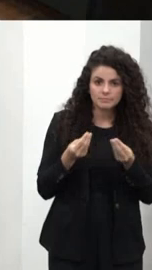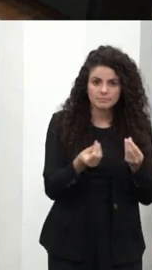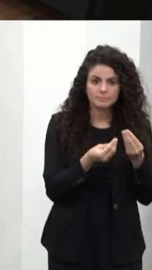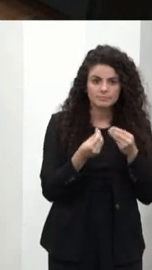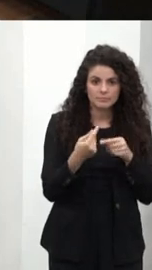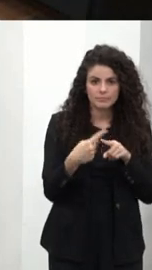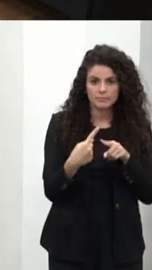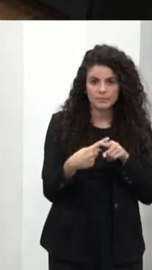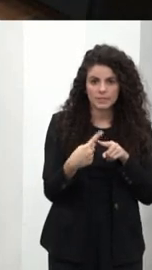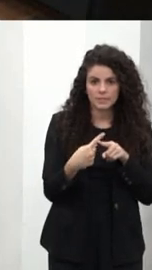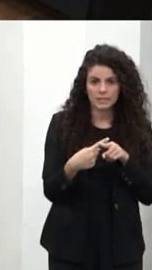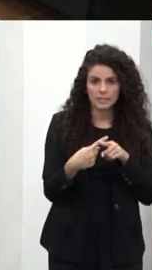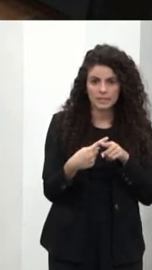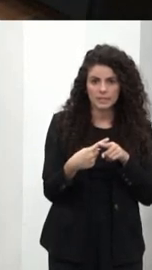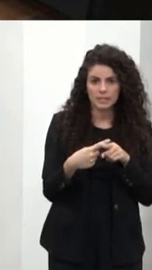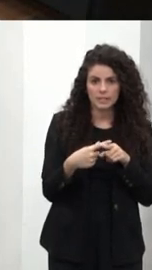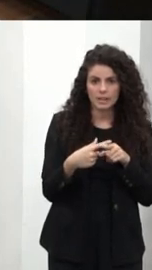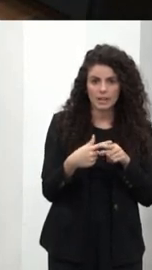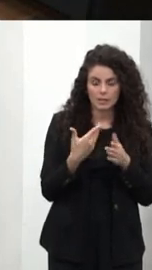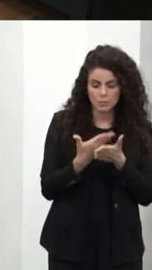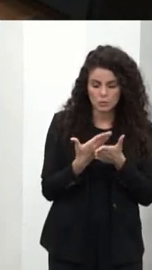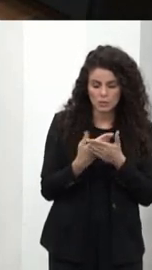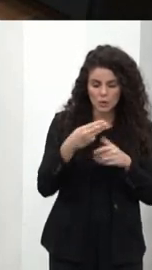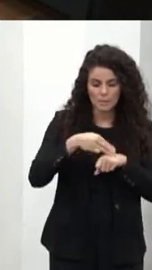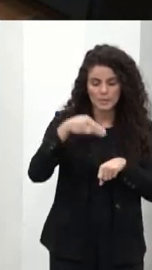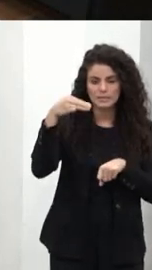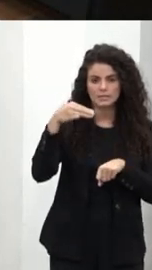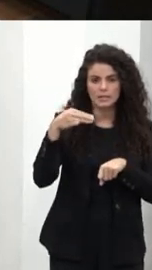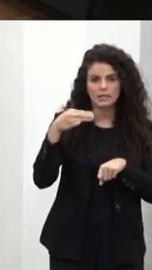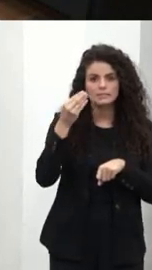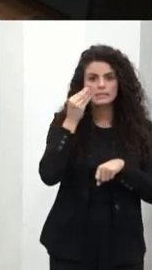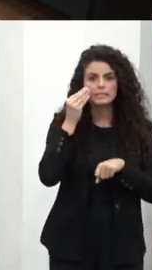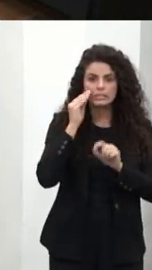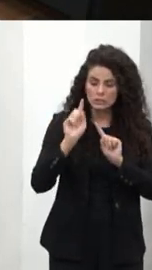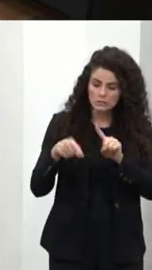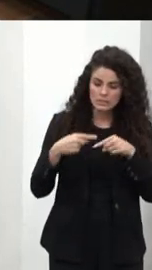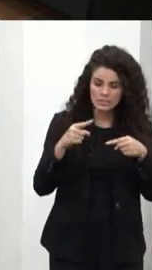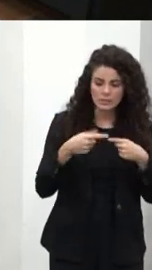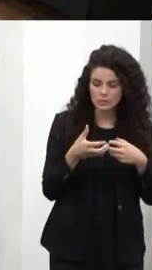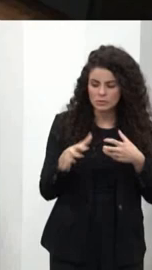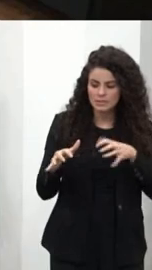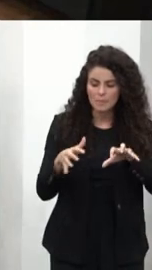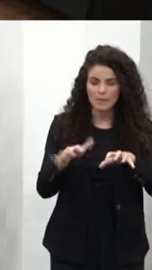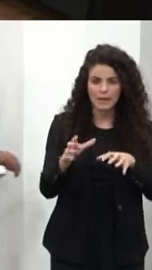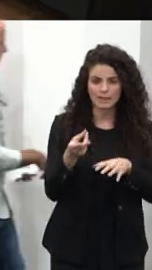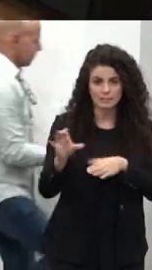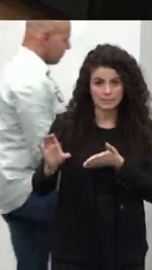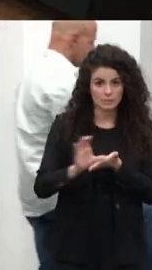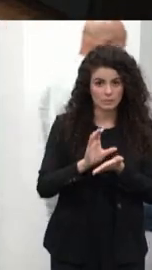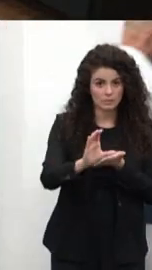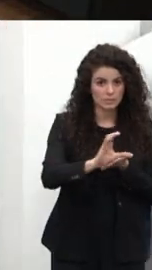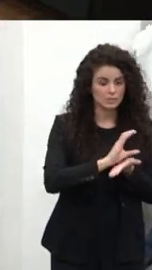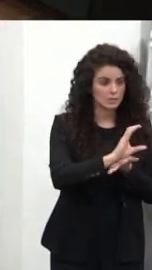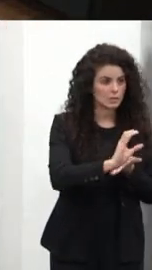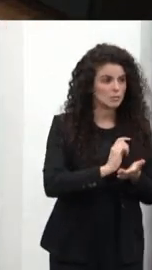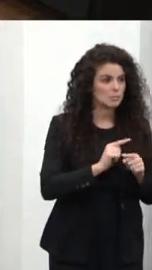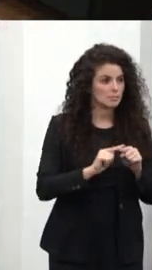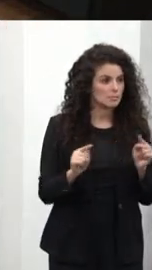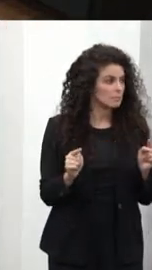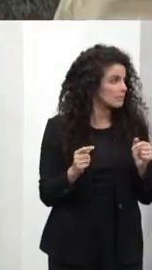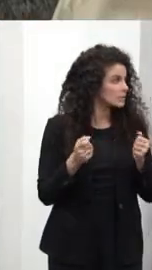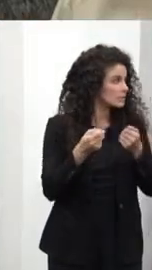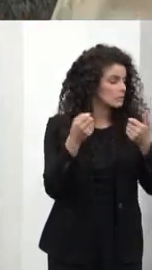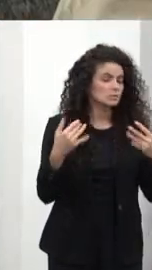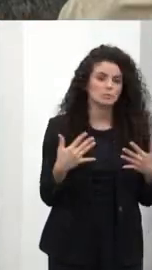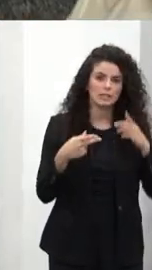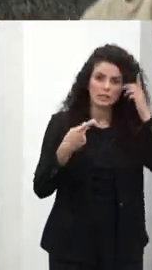que foi sobre isso né a regionalização do fomento desafios disso então naturalmente não vou me revorar aqui a falar da realidade